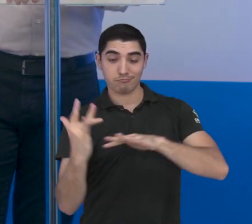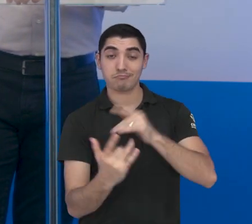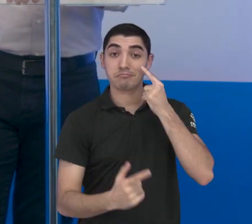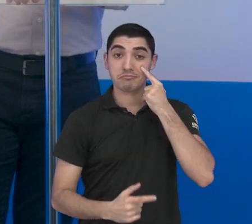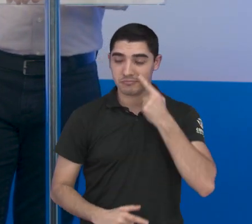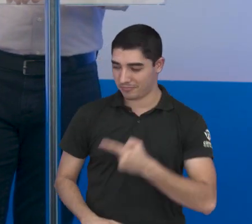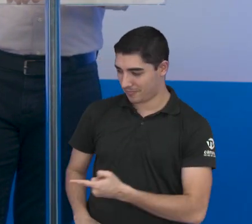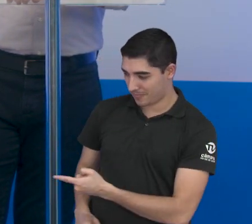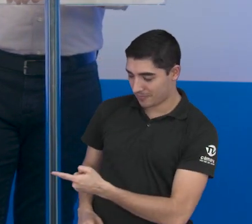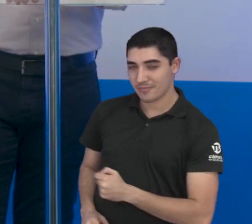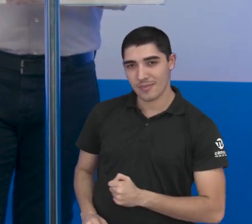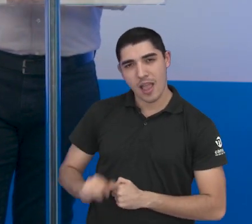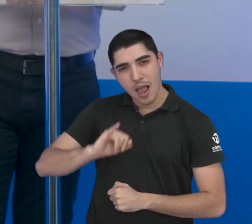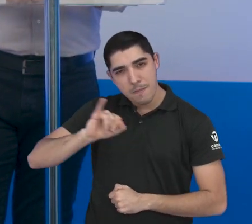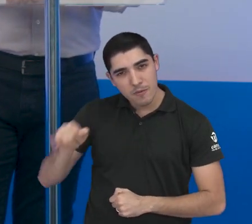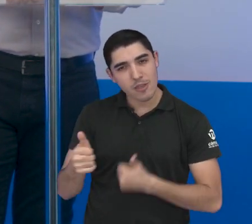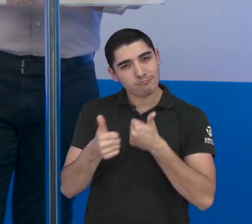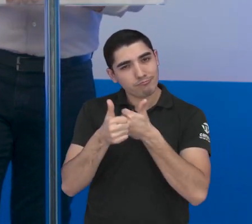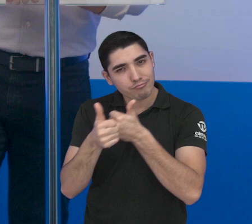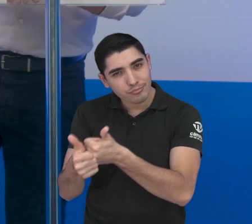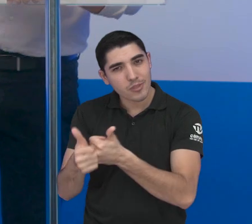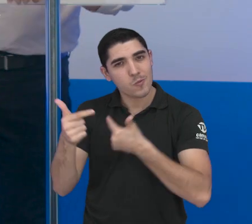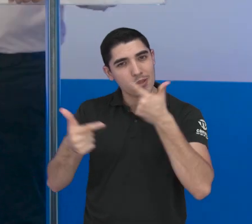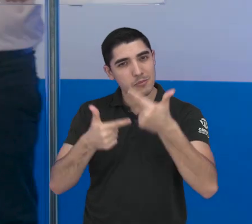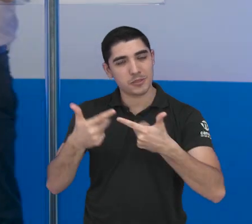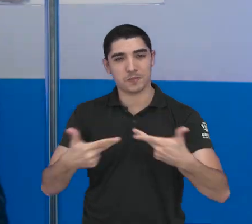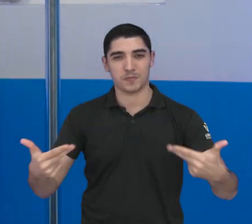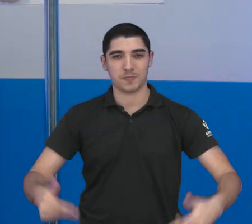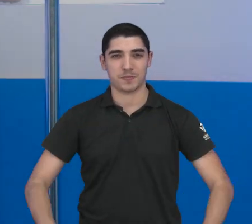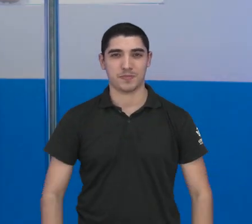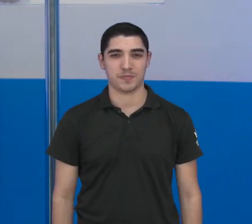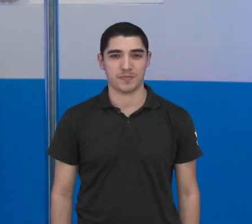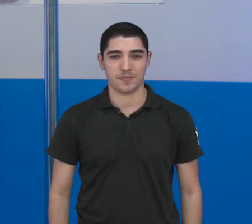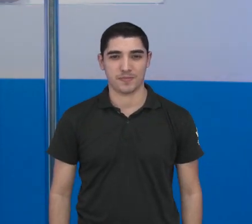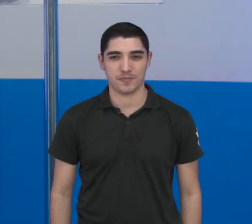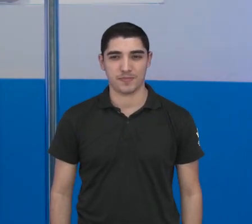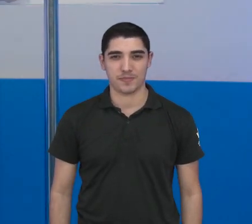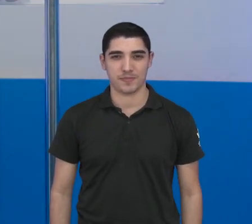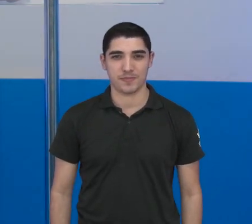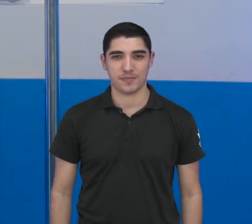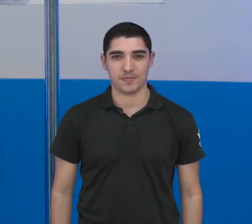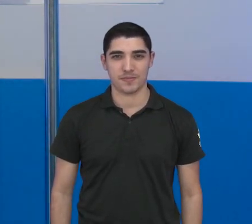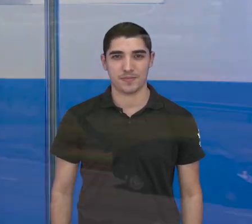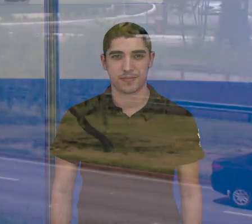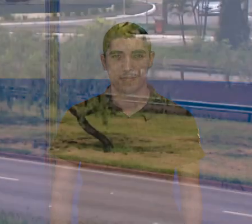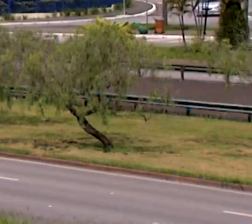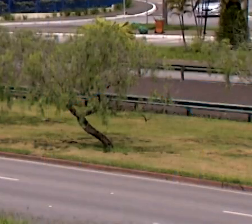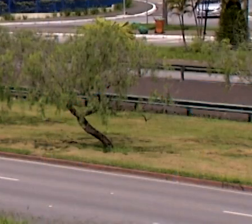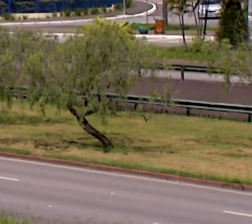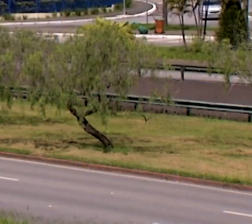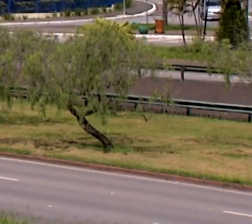aqui na tela, então vai lá e acompanhe o nosso trabalho. Um grande abraço para você, até mais!